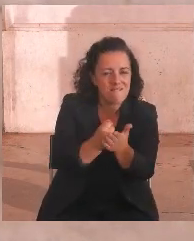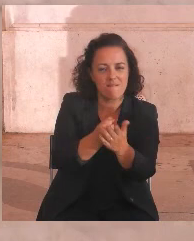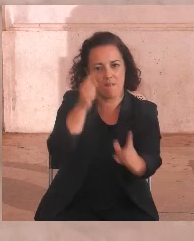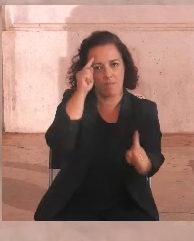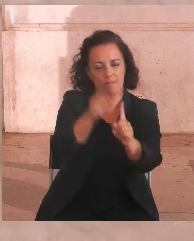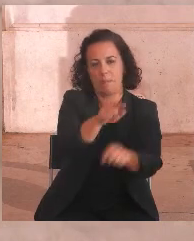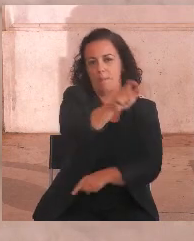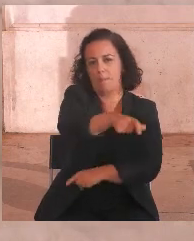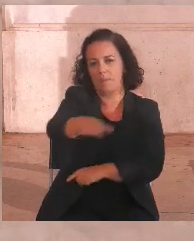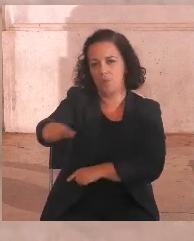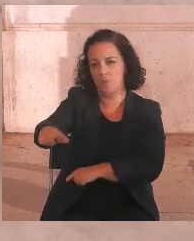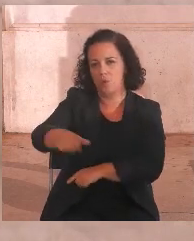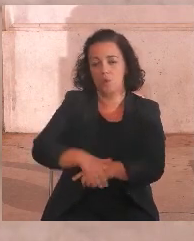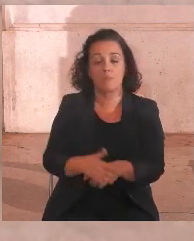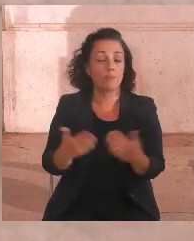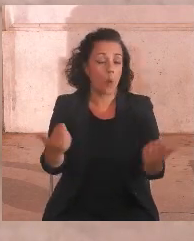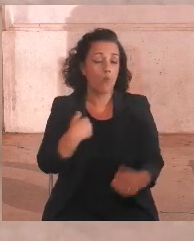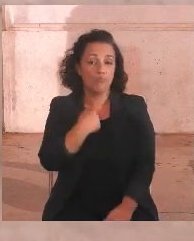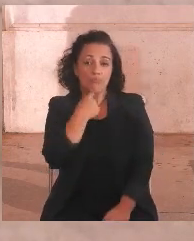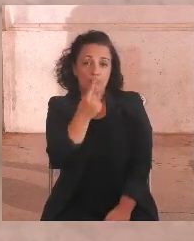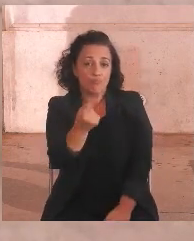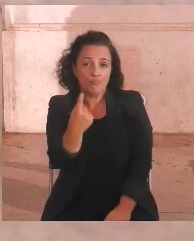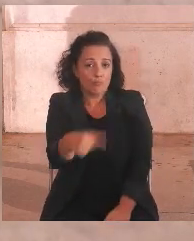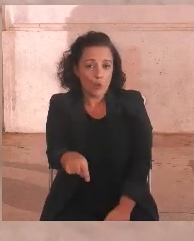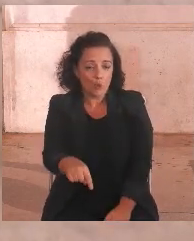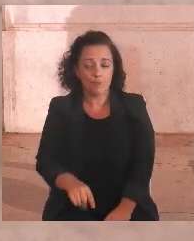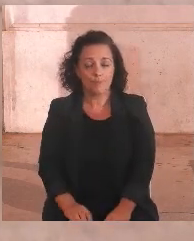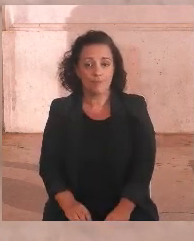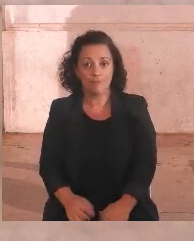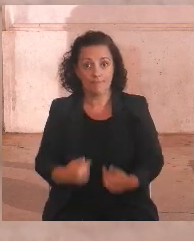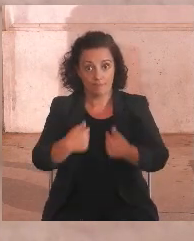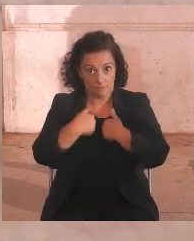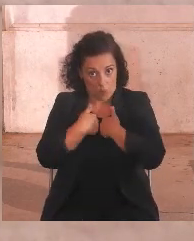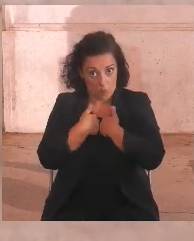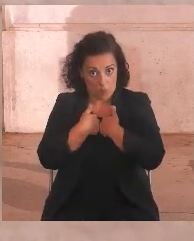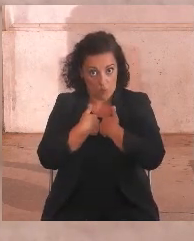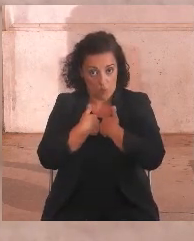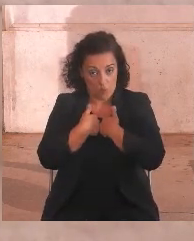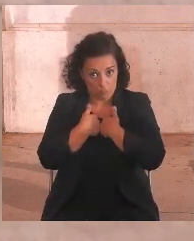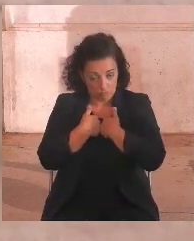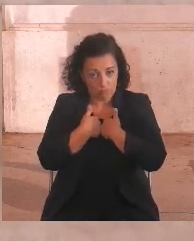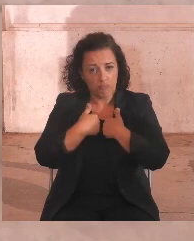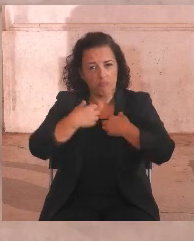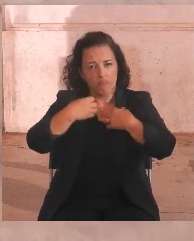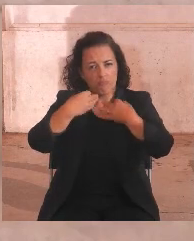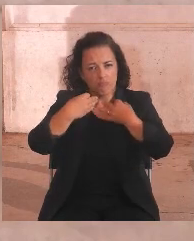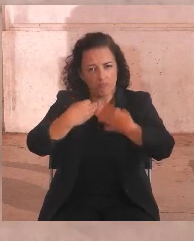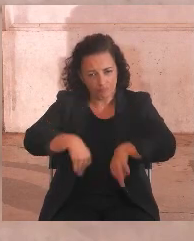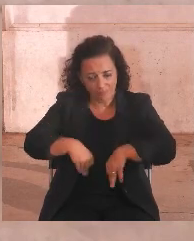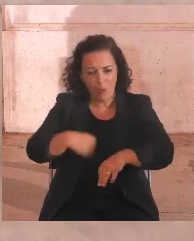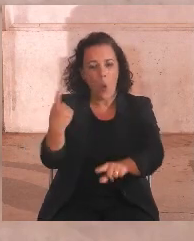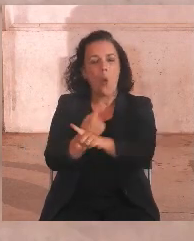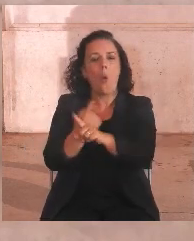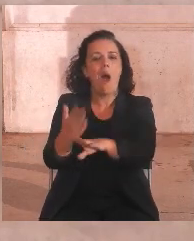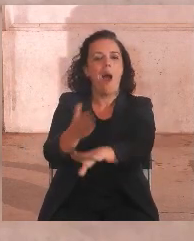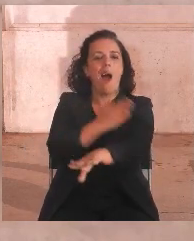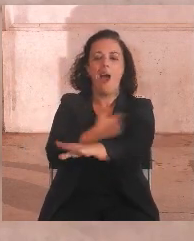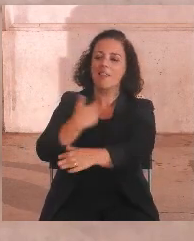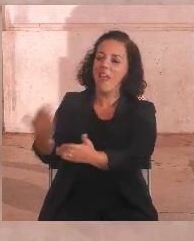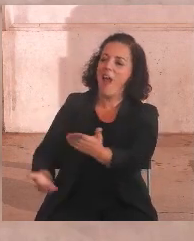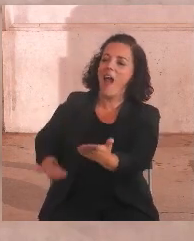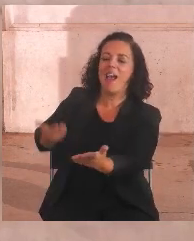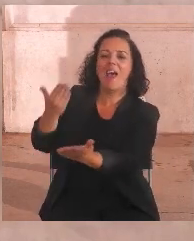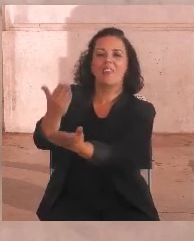isso, apenas vos digo que da minha parte larguei tudo como candidato,